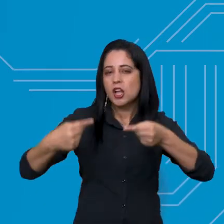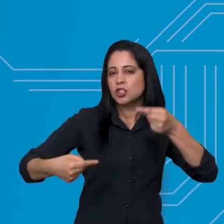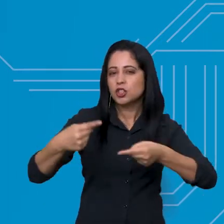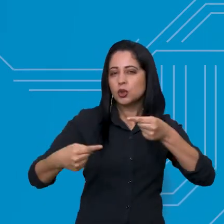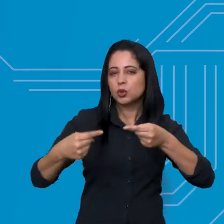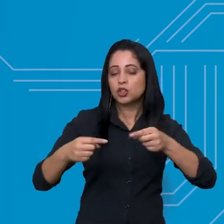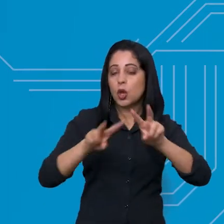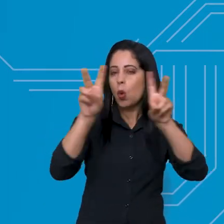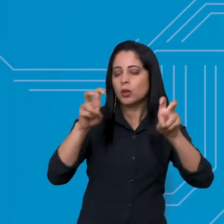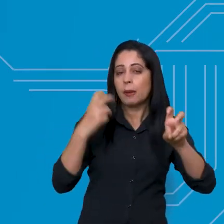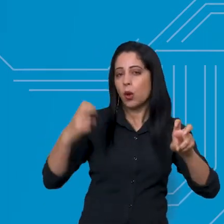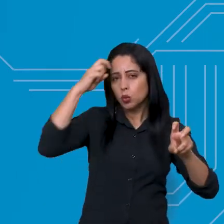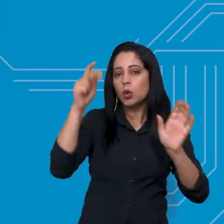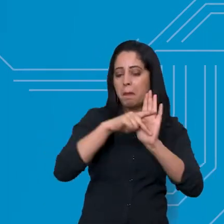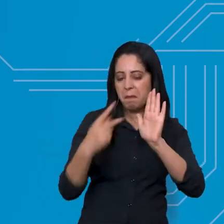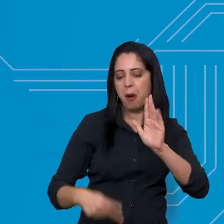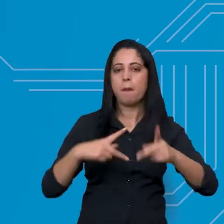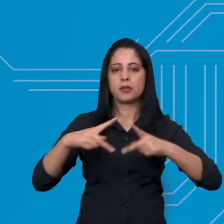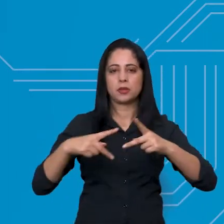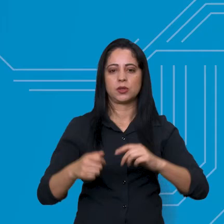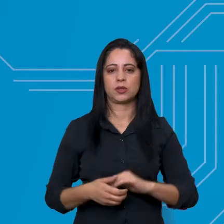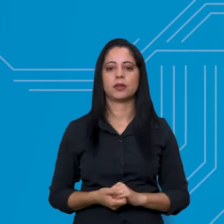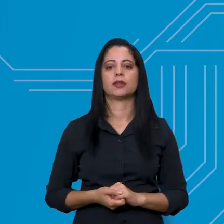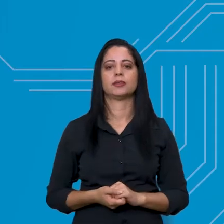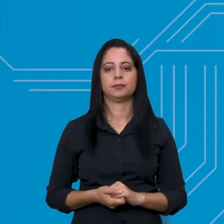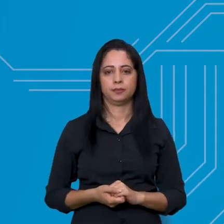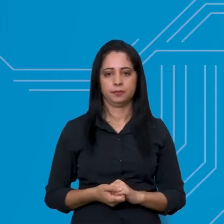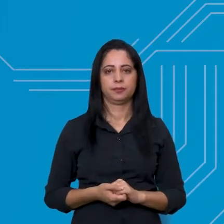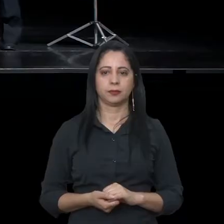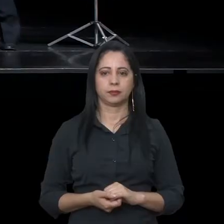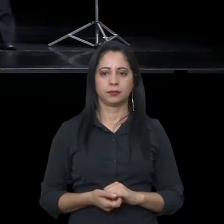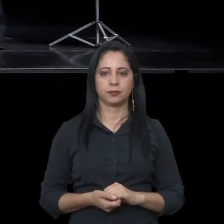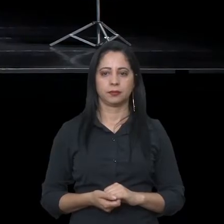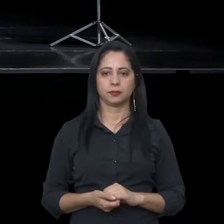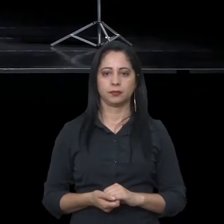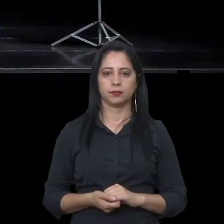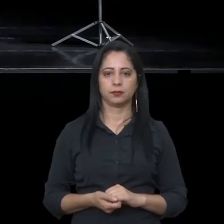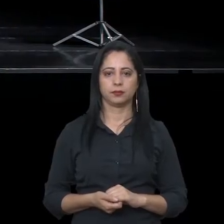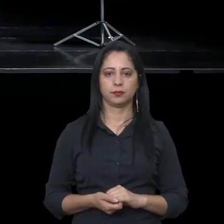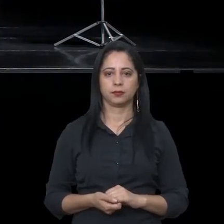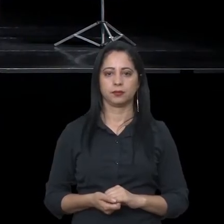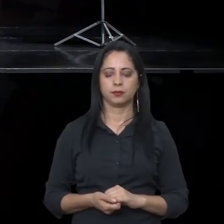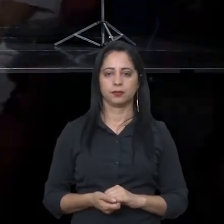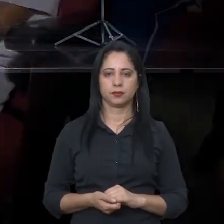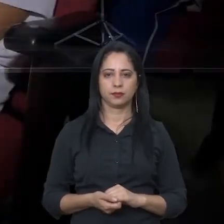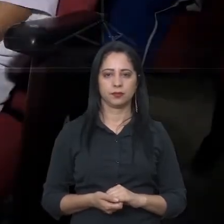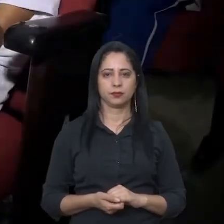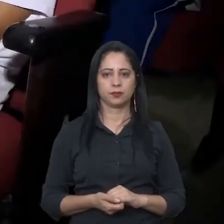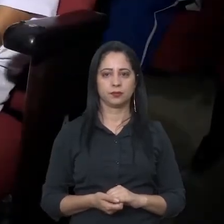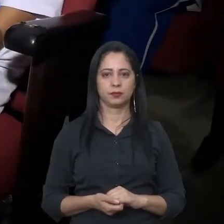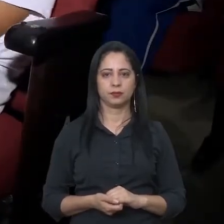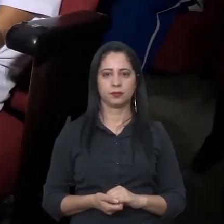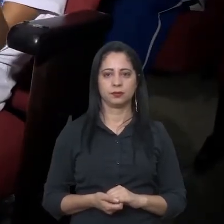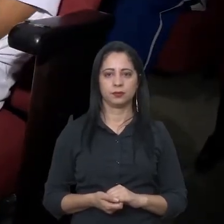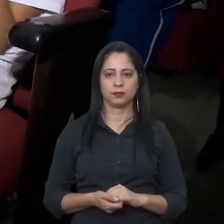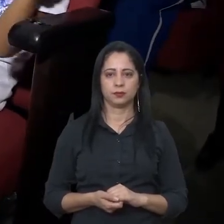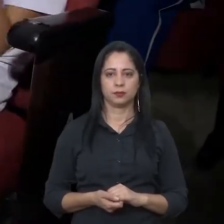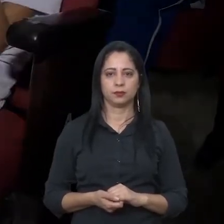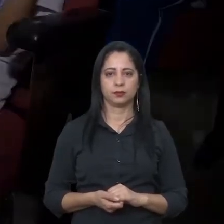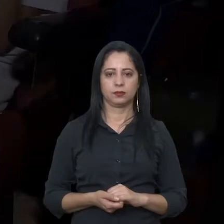gente aproveitou para discutir um pouco do cenário cultural de São José.